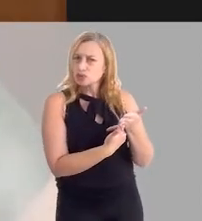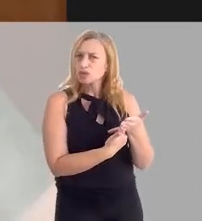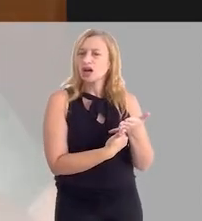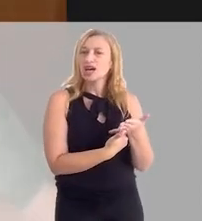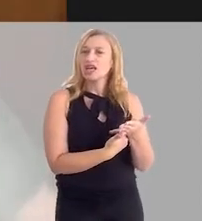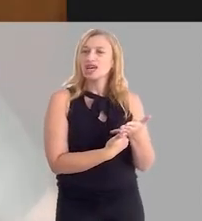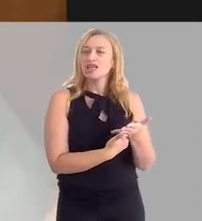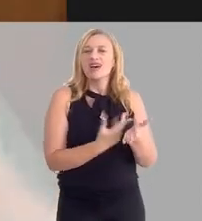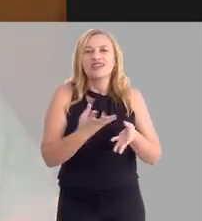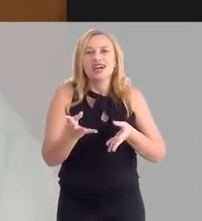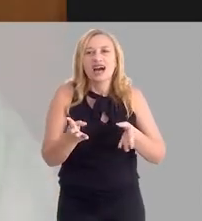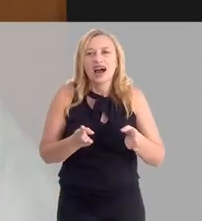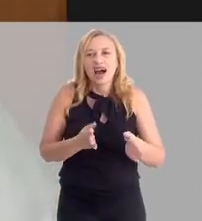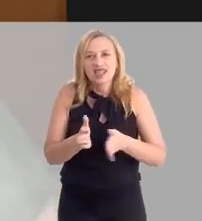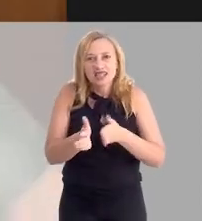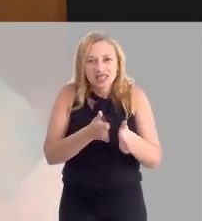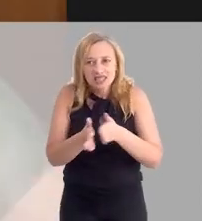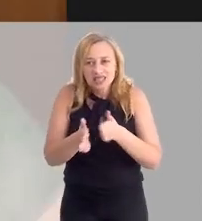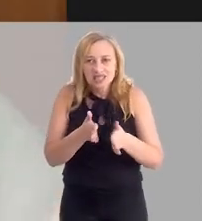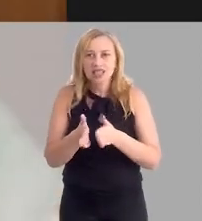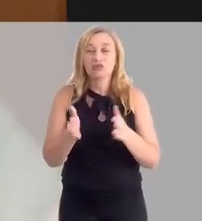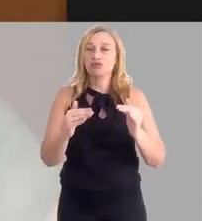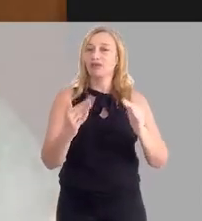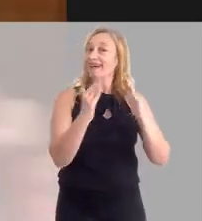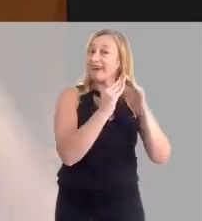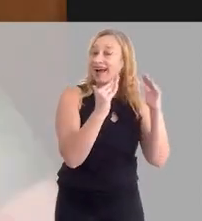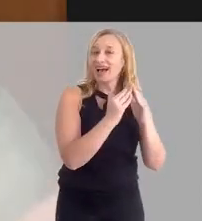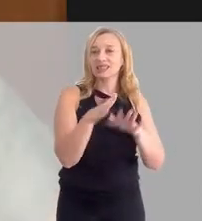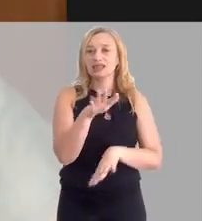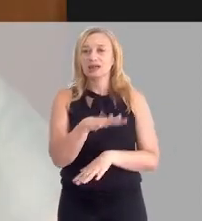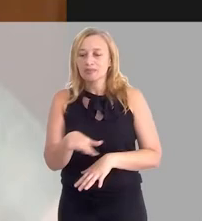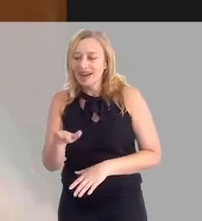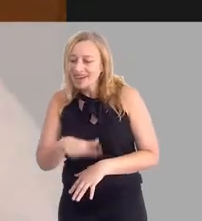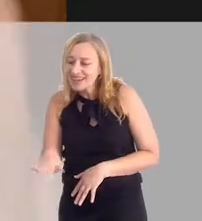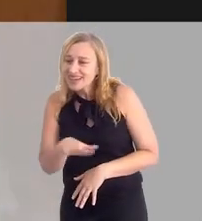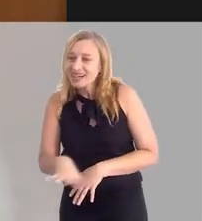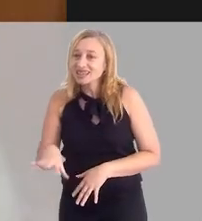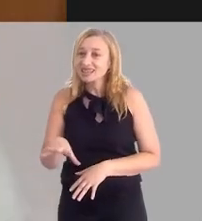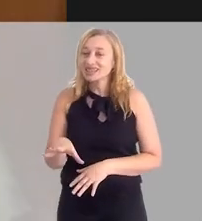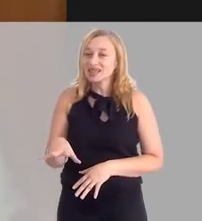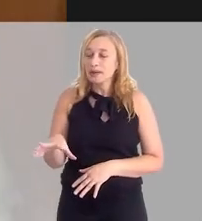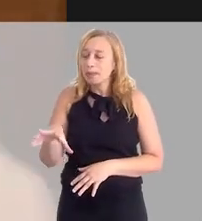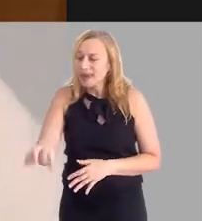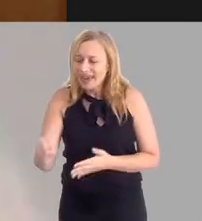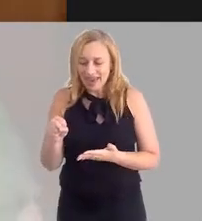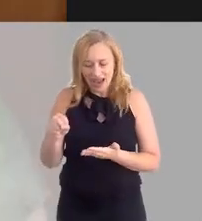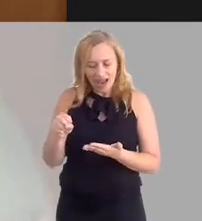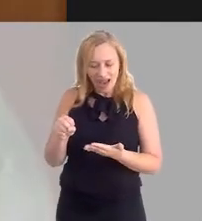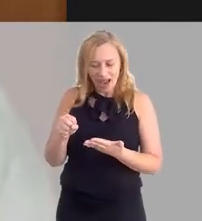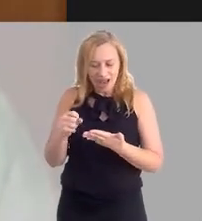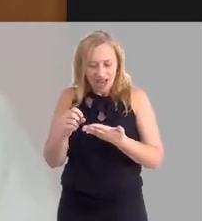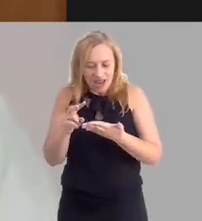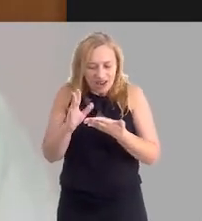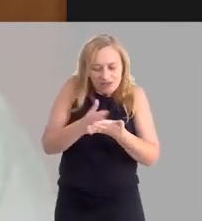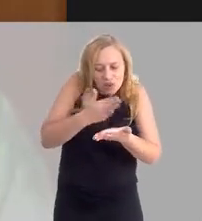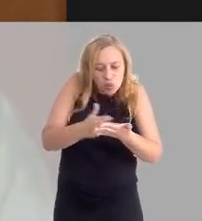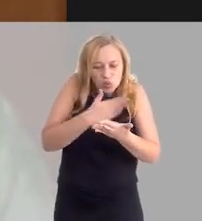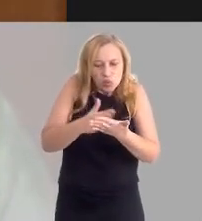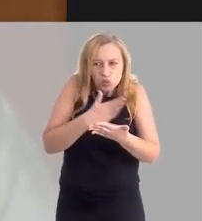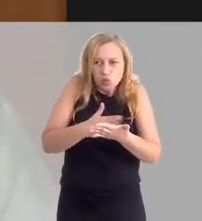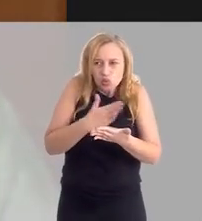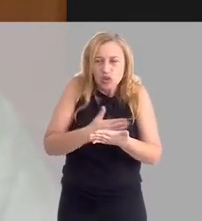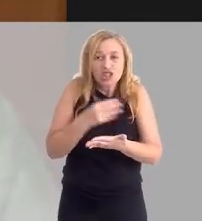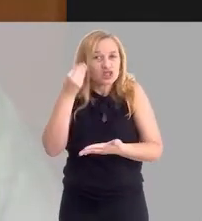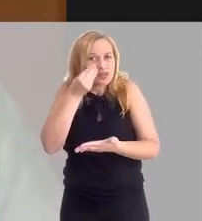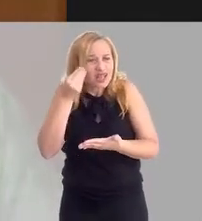bem acessíveis, né, em casa para a criança tocar, manusear, essa experiência toda que a sua mãe se